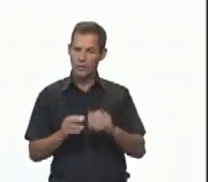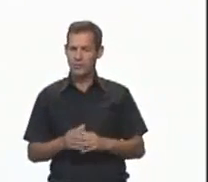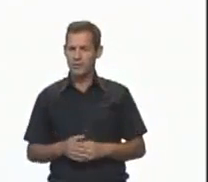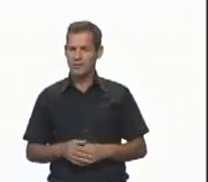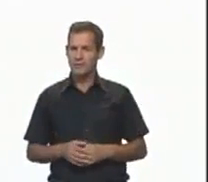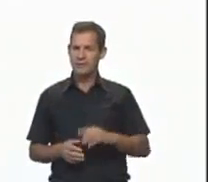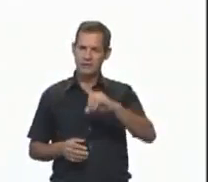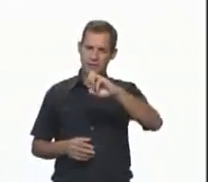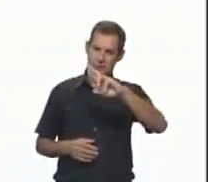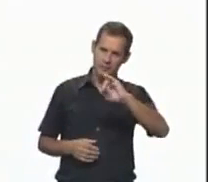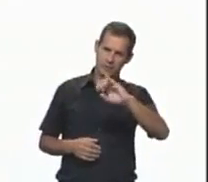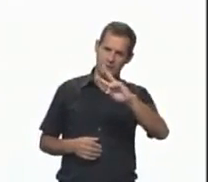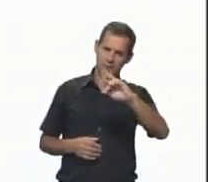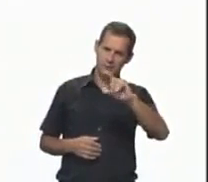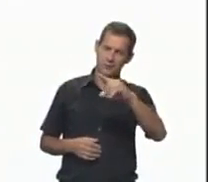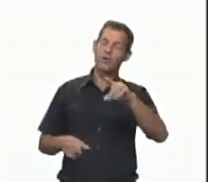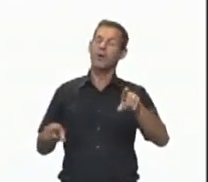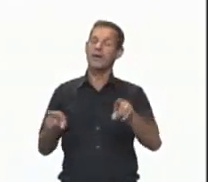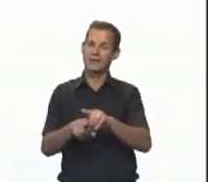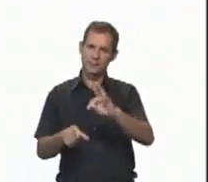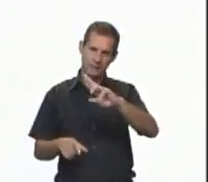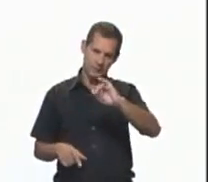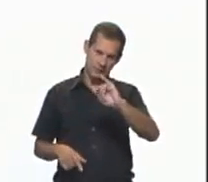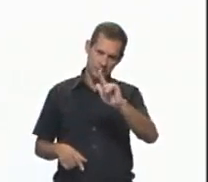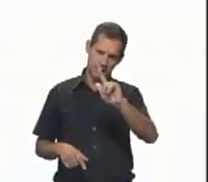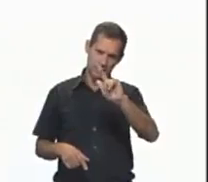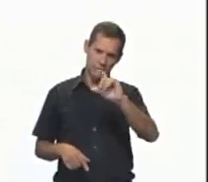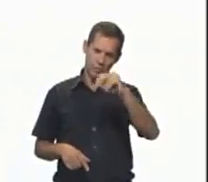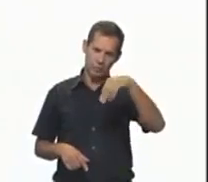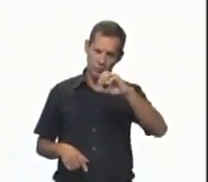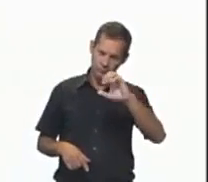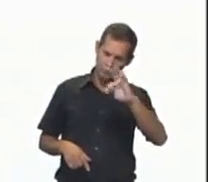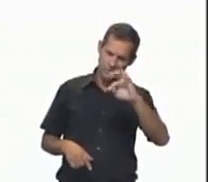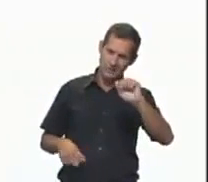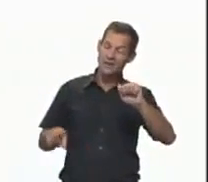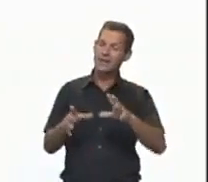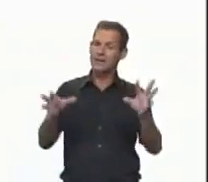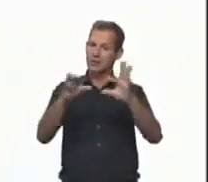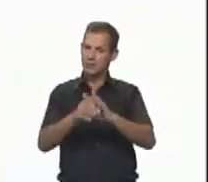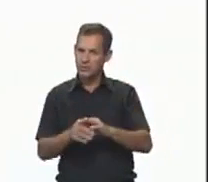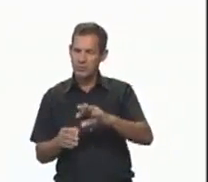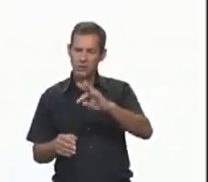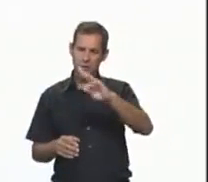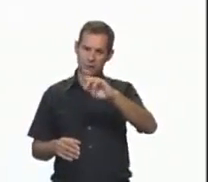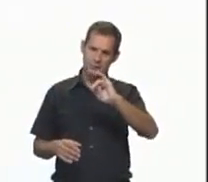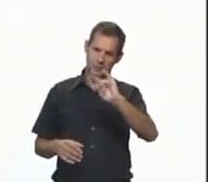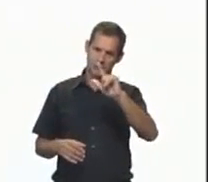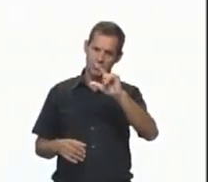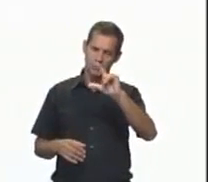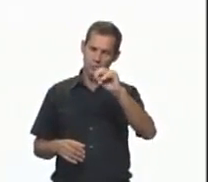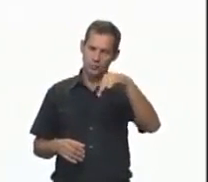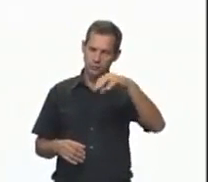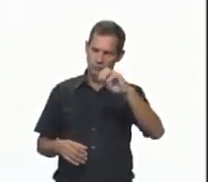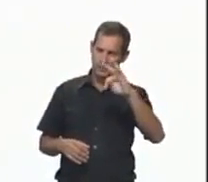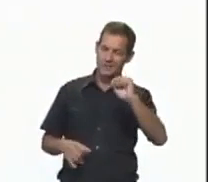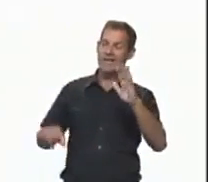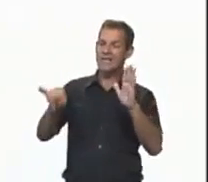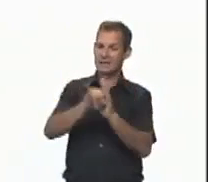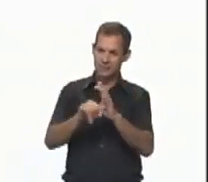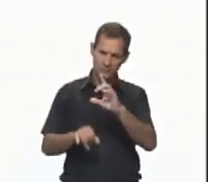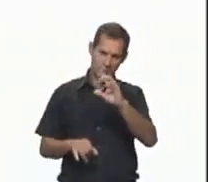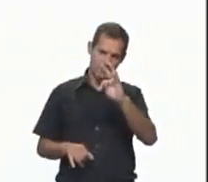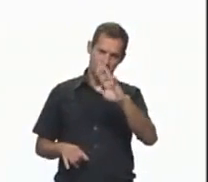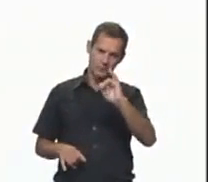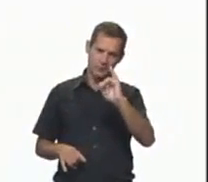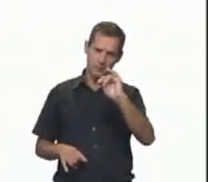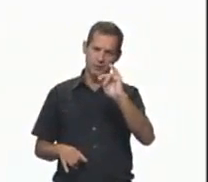de derivação. Trigonometria, siglo trigonométrico, relações trigonométricas, identidades trigonométricas. Por que